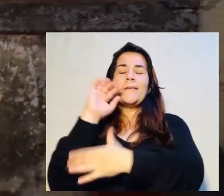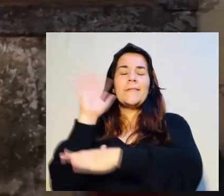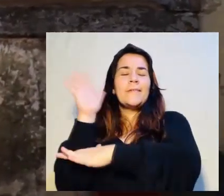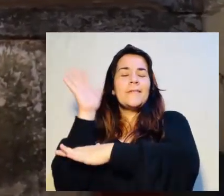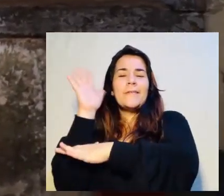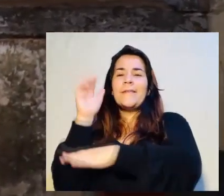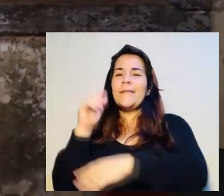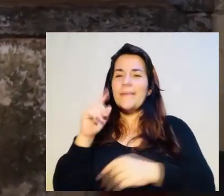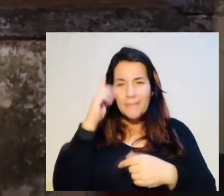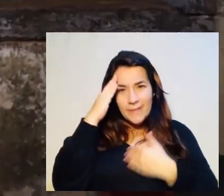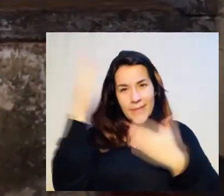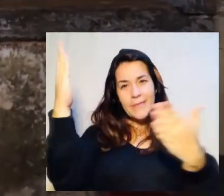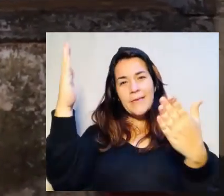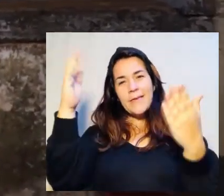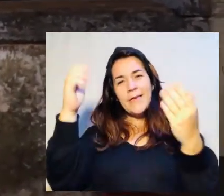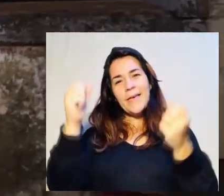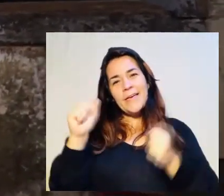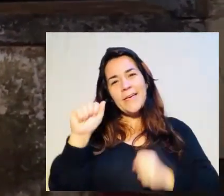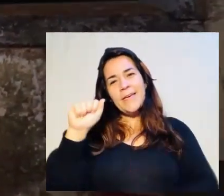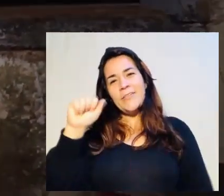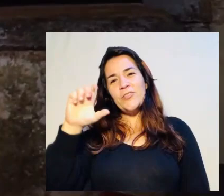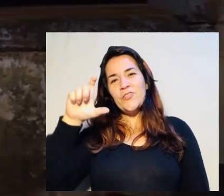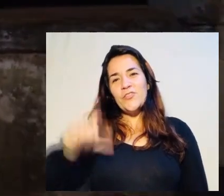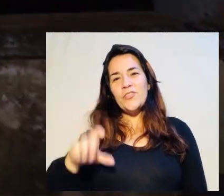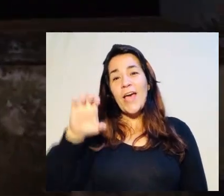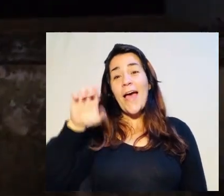planta. Muito obrigada. Axé.